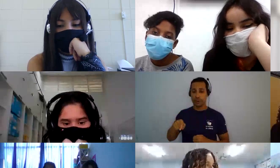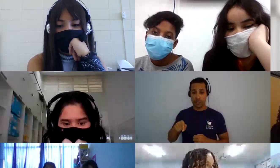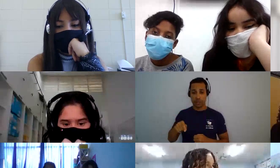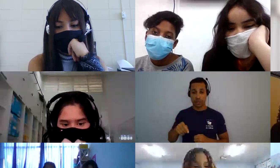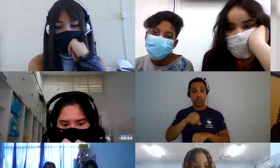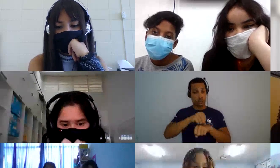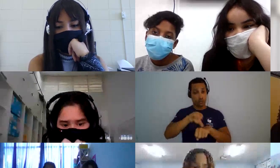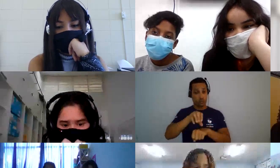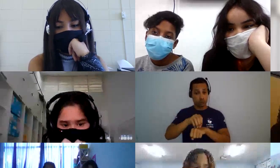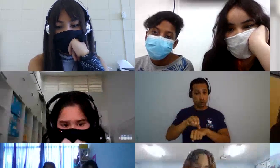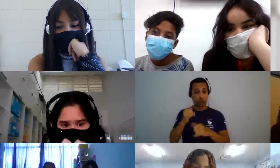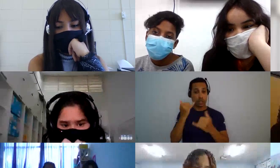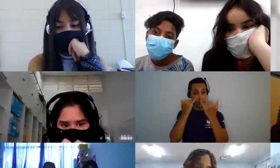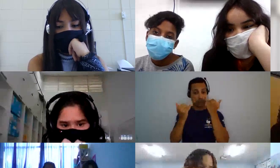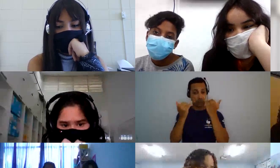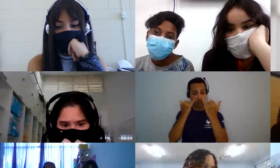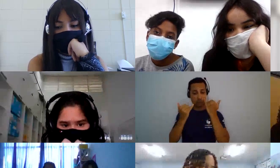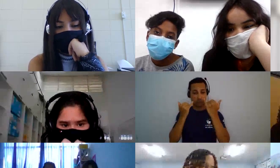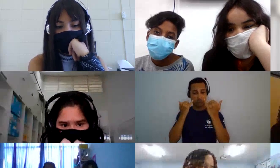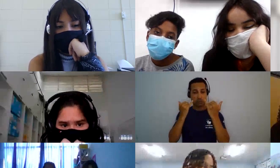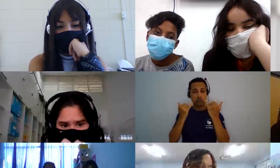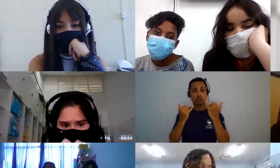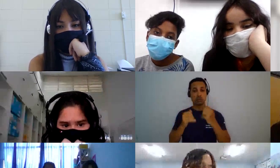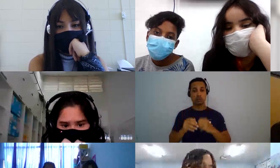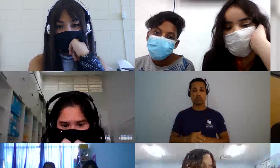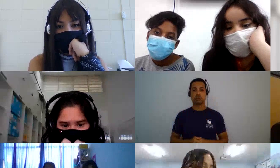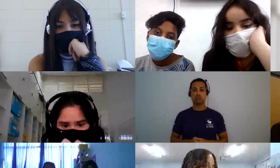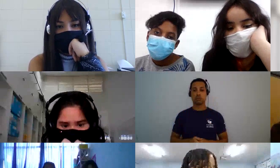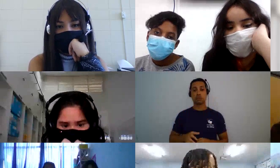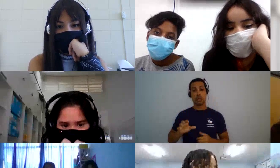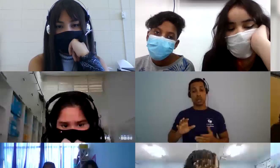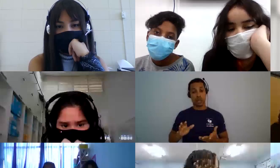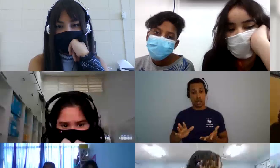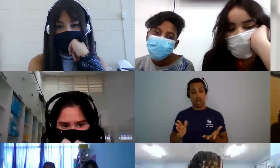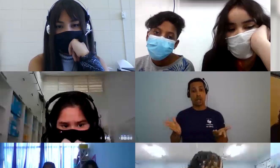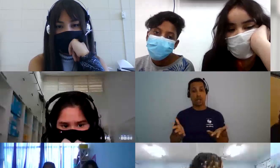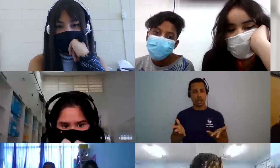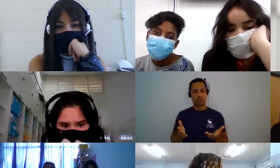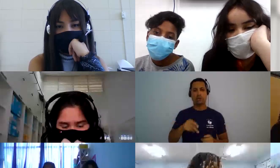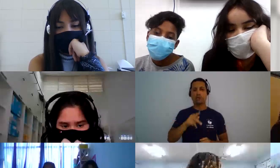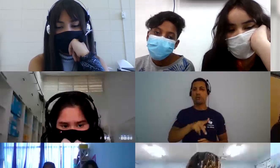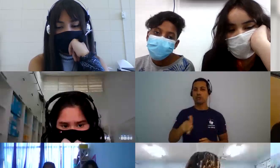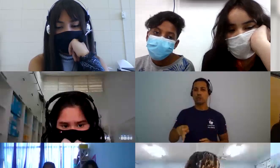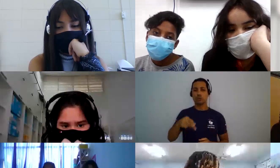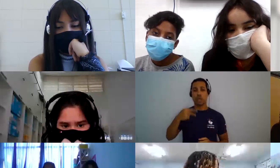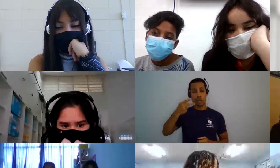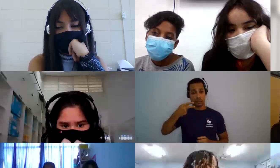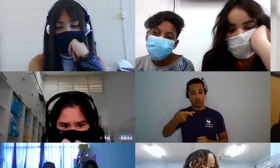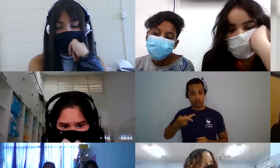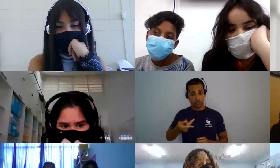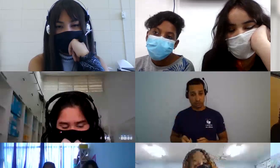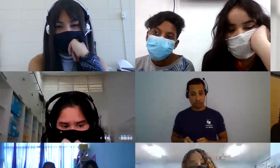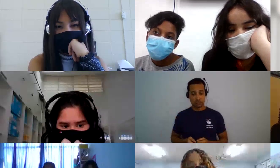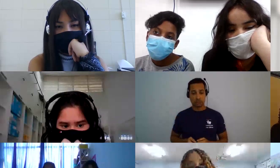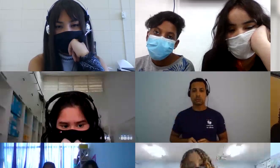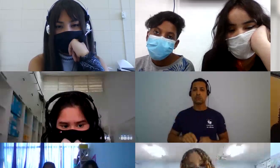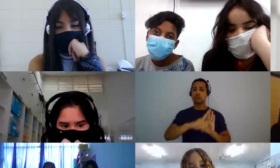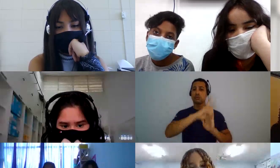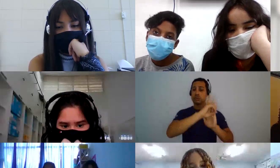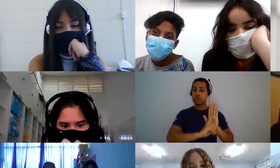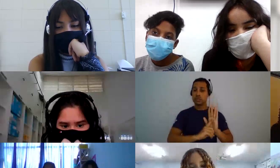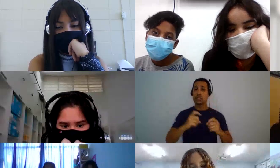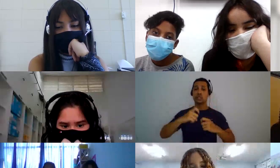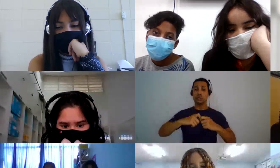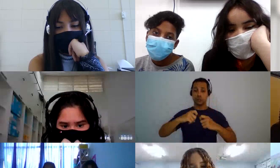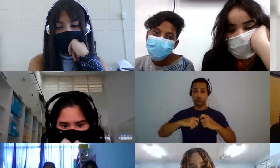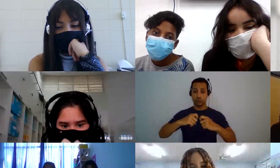dando uma informação, isso é, e agora fala com os professores, isso verdadeiramente é direito sexual.